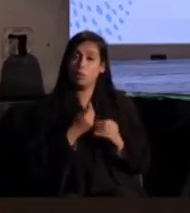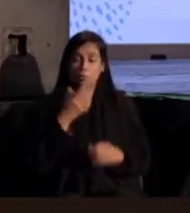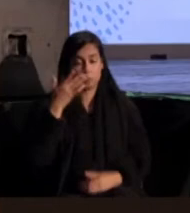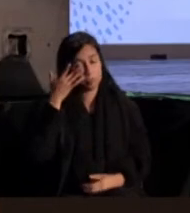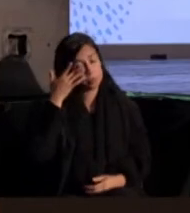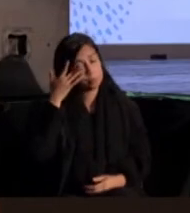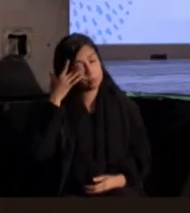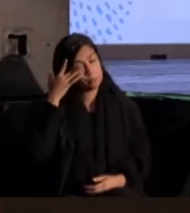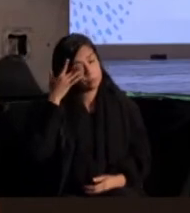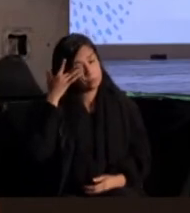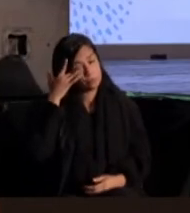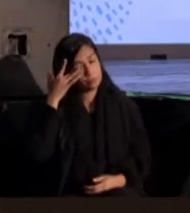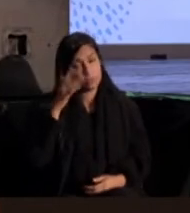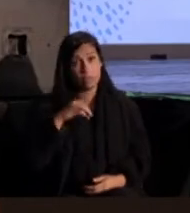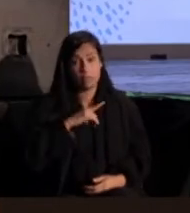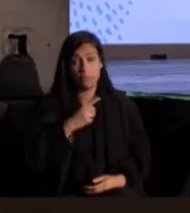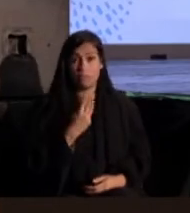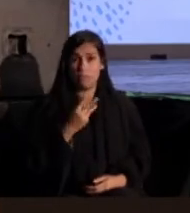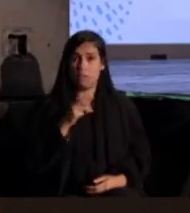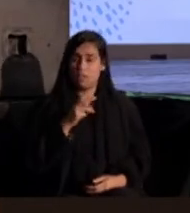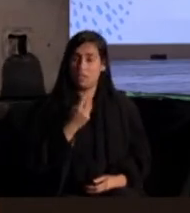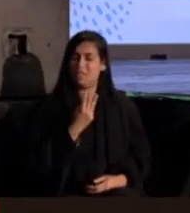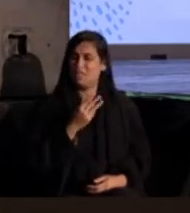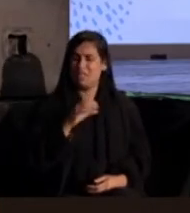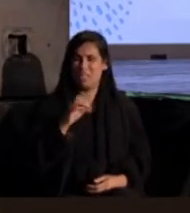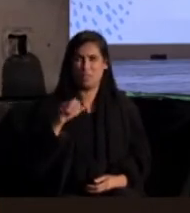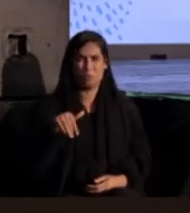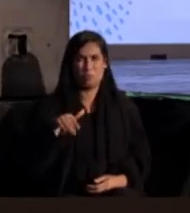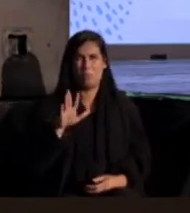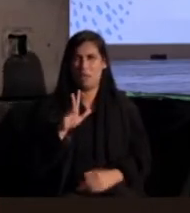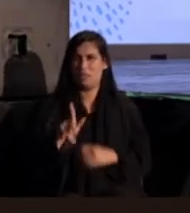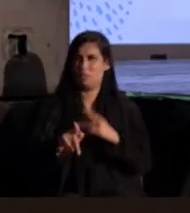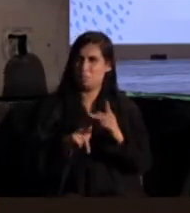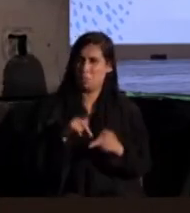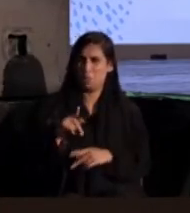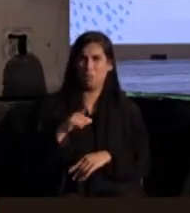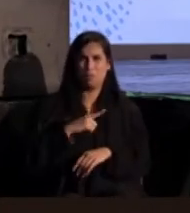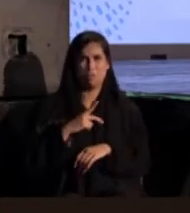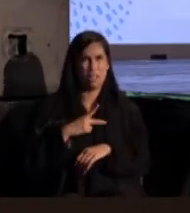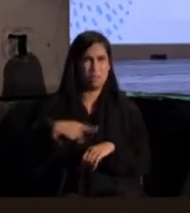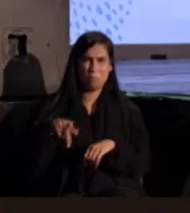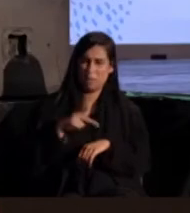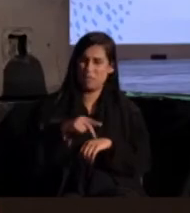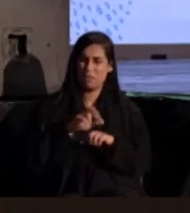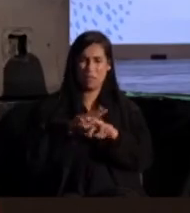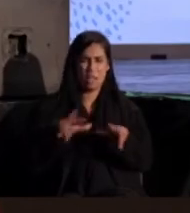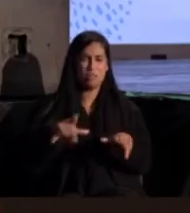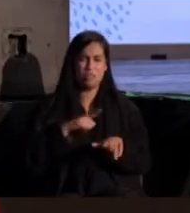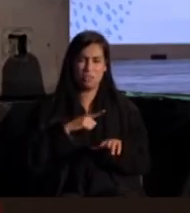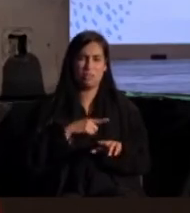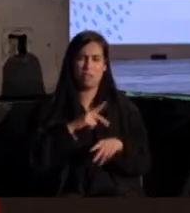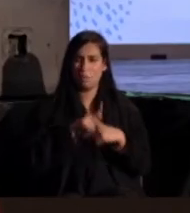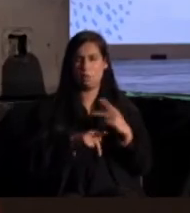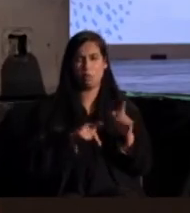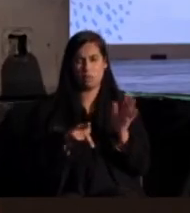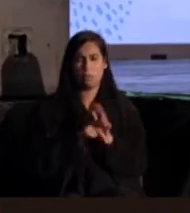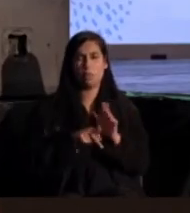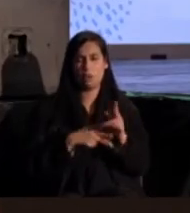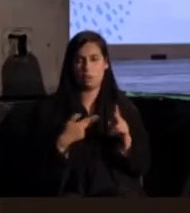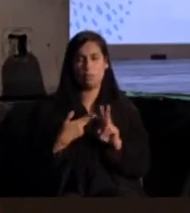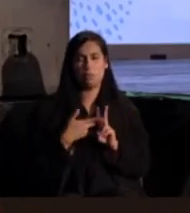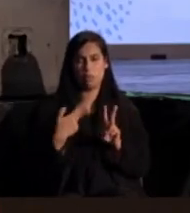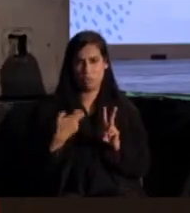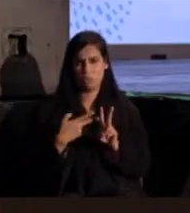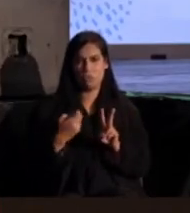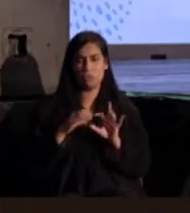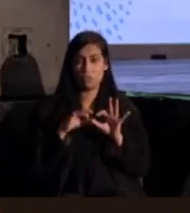diferentes, continente africano. São 54 países, são centenas de povos também. Mas como é que tem? O que é que tem muito, muito